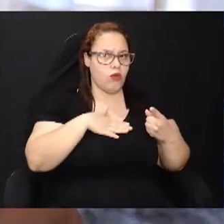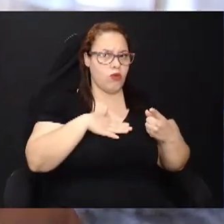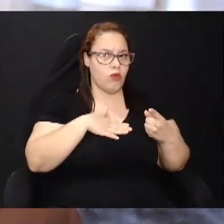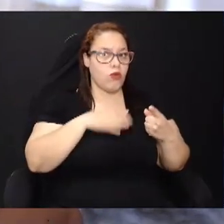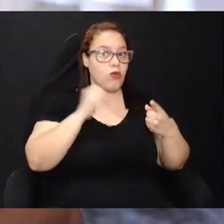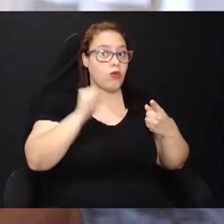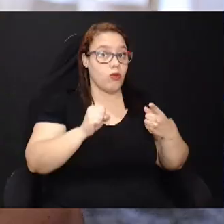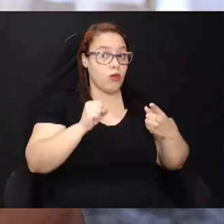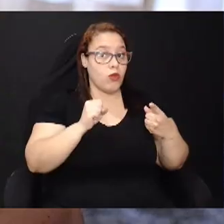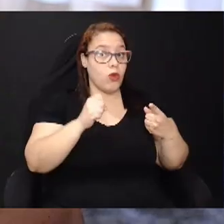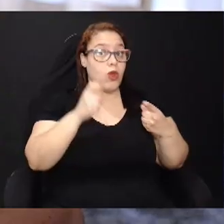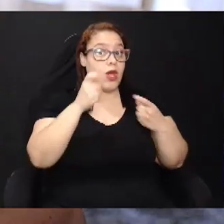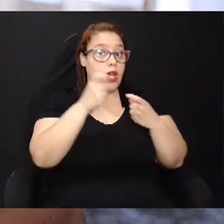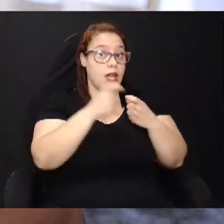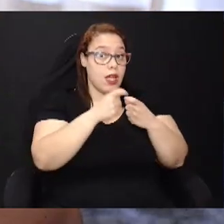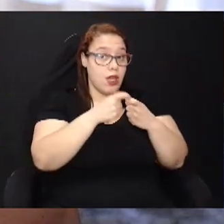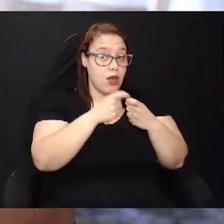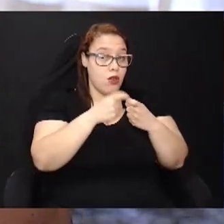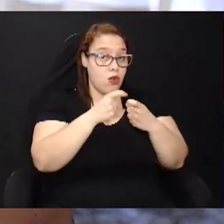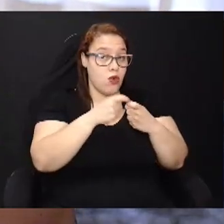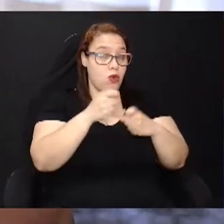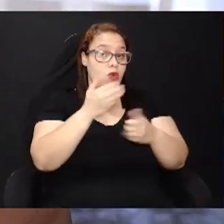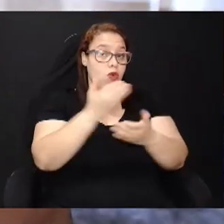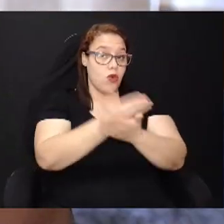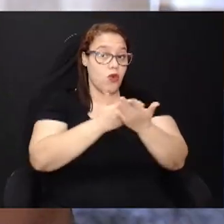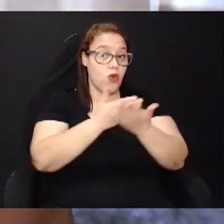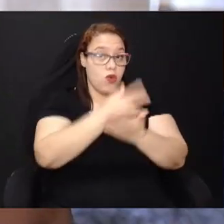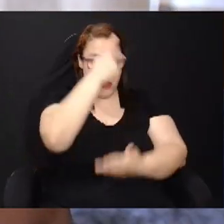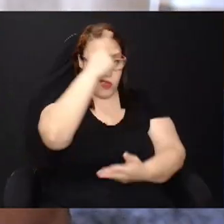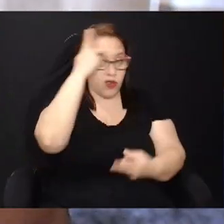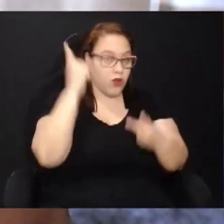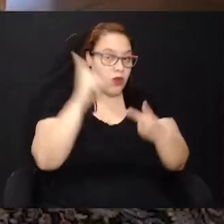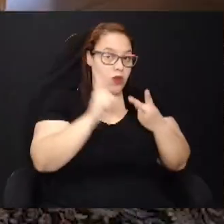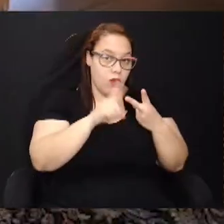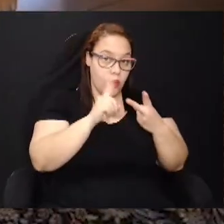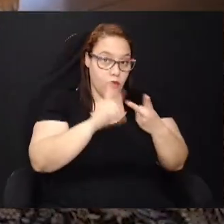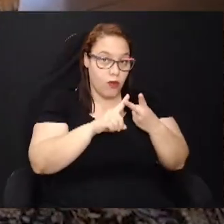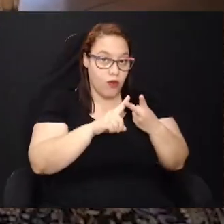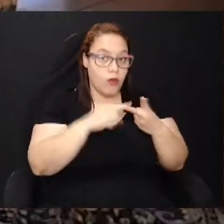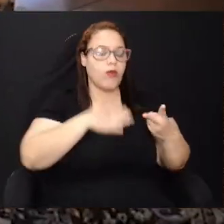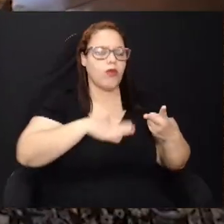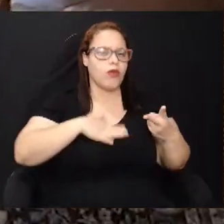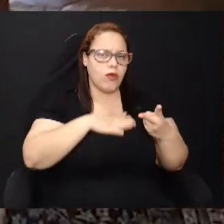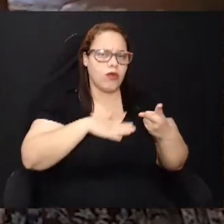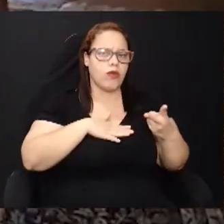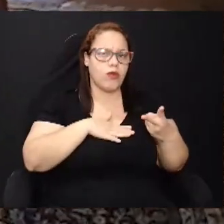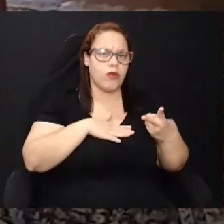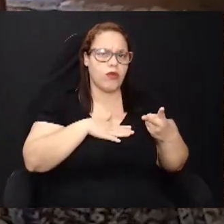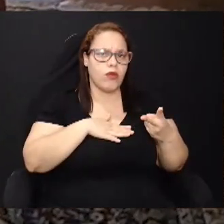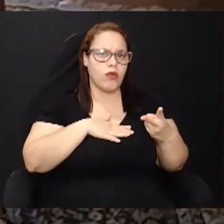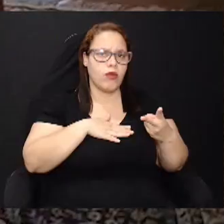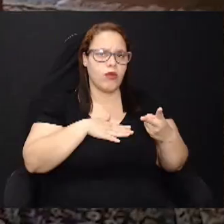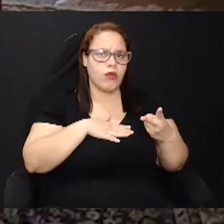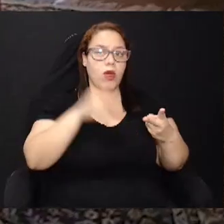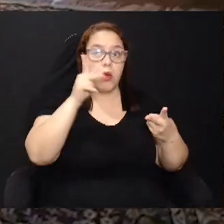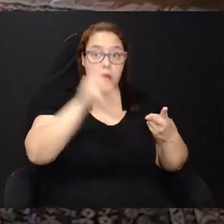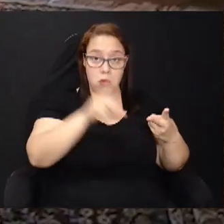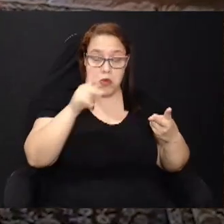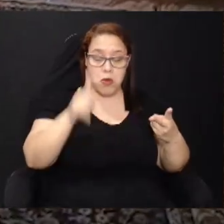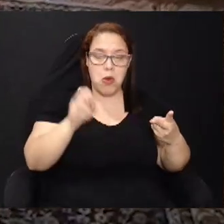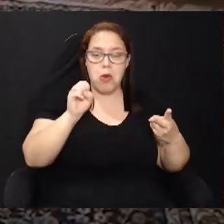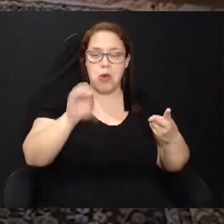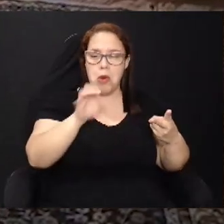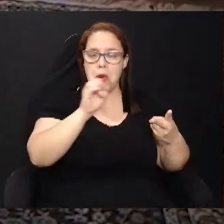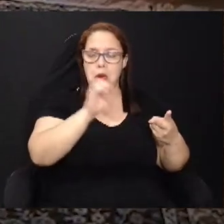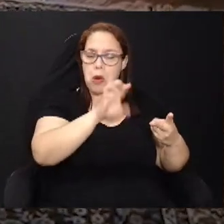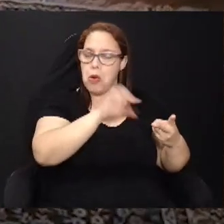médico, poder tratar de pessoas. A segunda que eu gostaria de fazer era ser professor, dar aula, poder fazer isso, eu